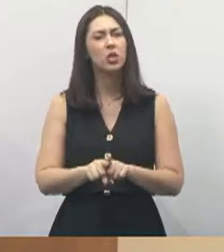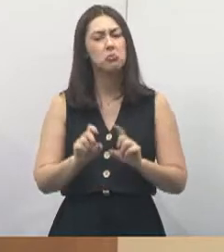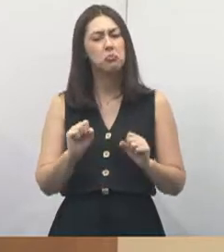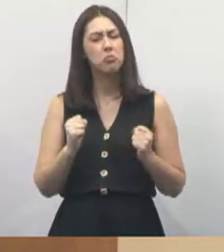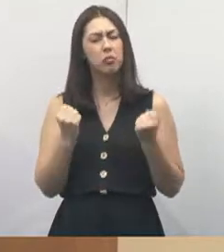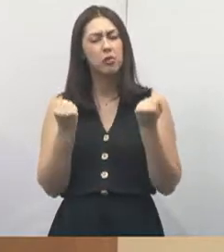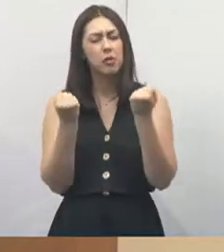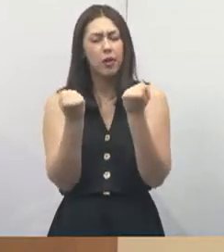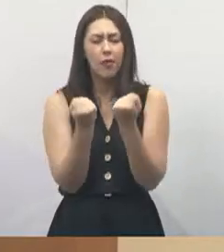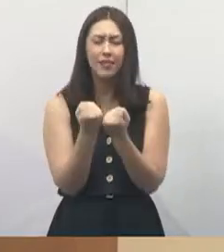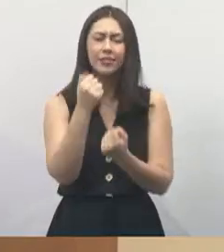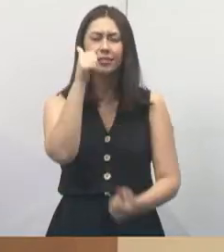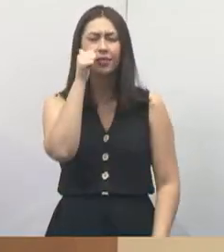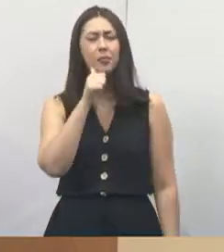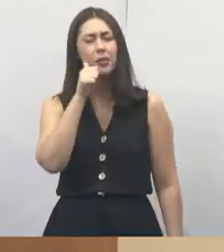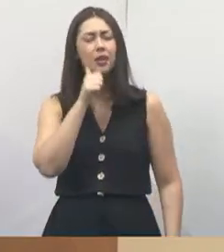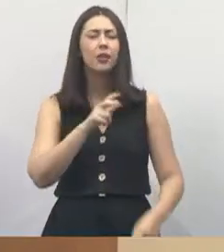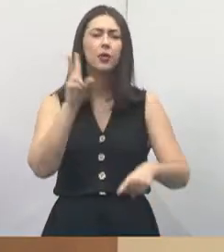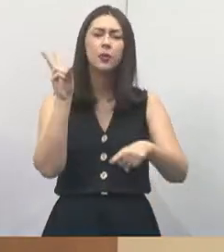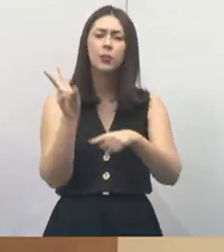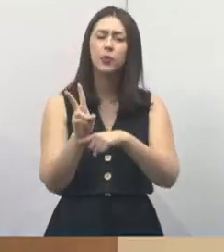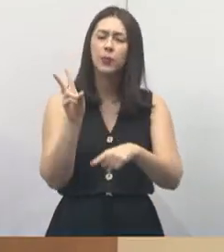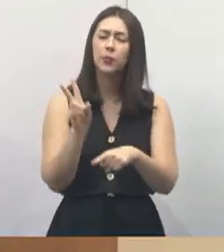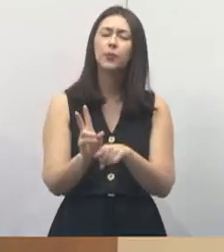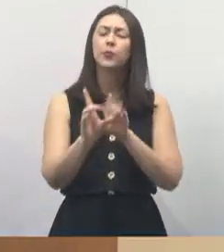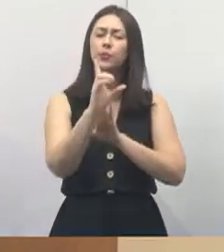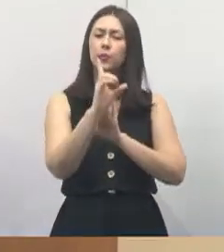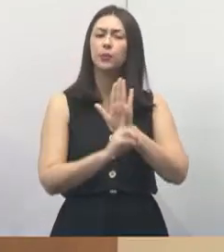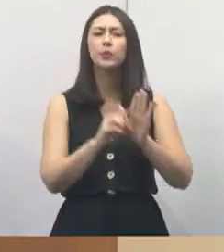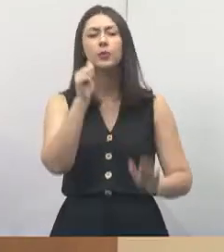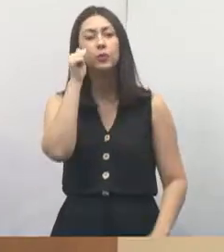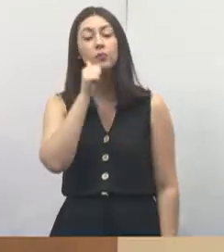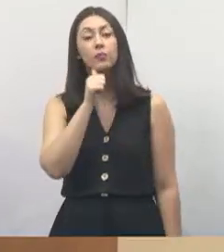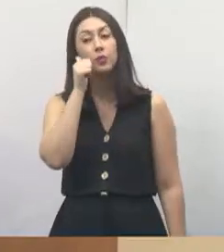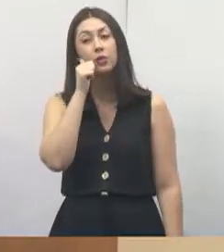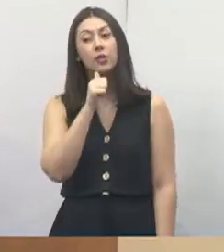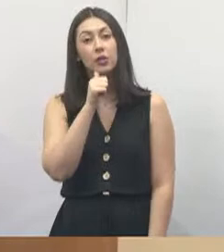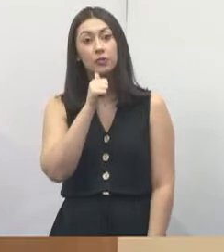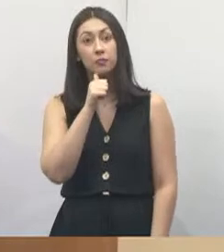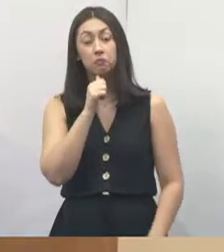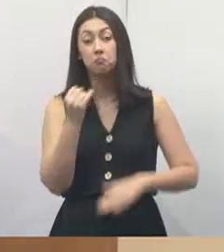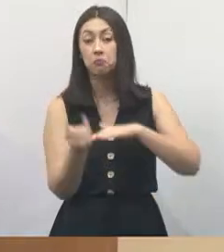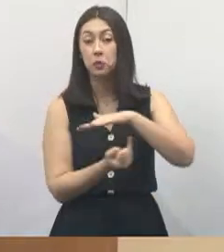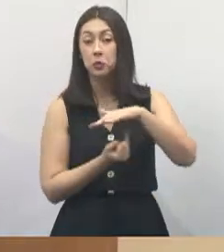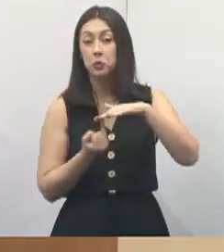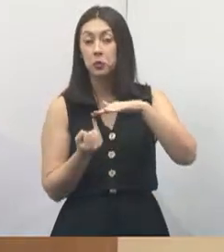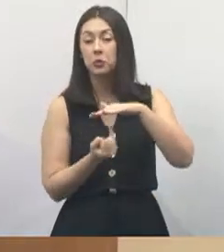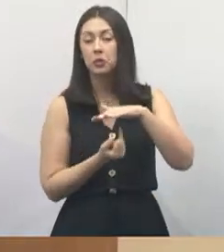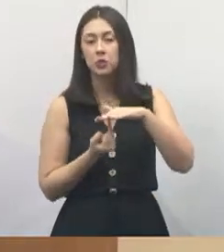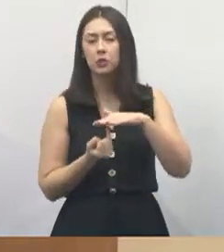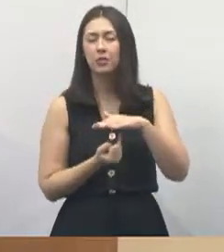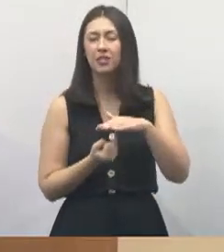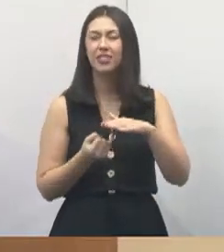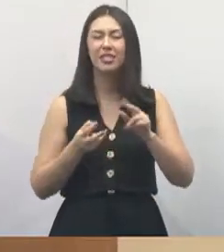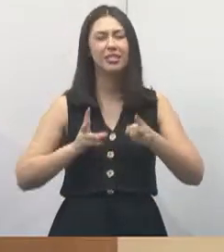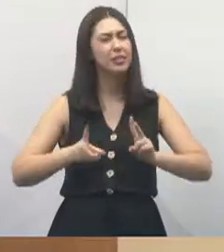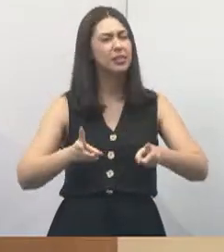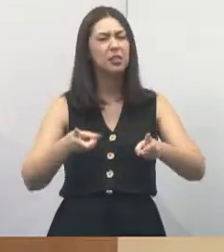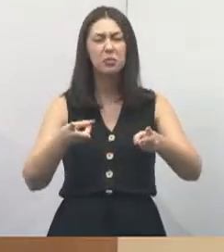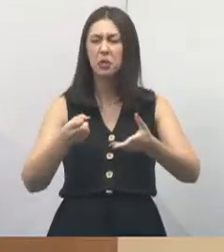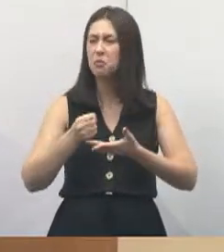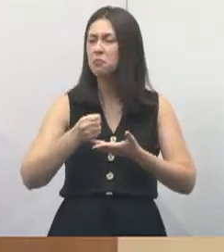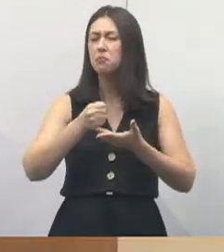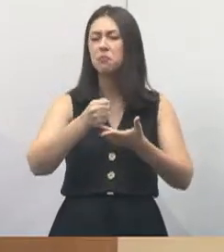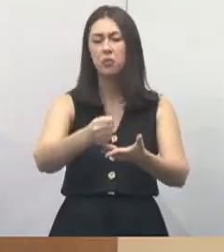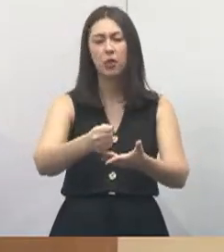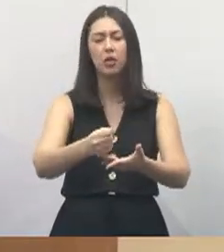mulher, na proteção e nos direitos da defesa da mulher. É uma instituição que abraça todos os projetos que eu levo para eles, e